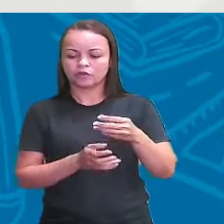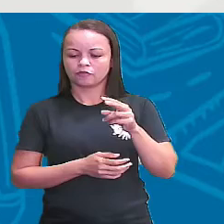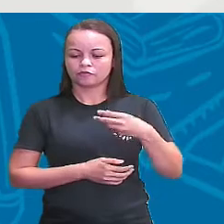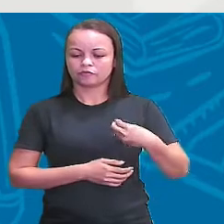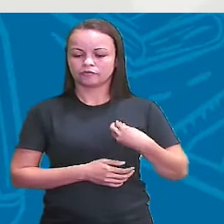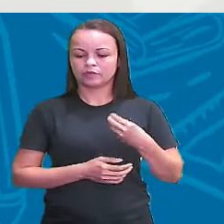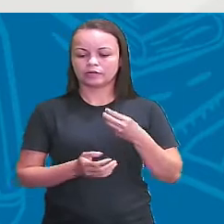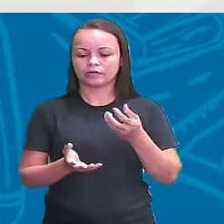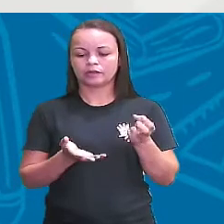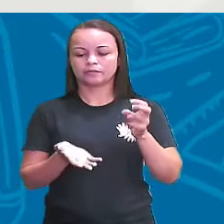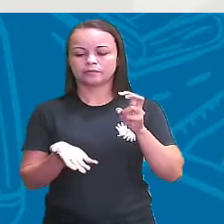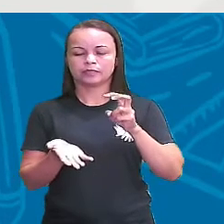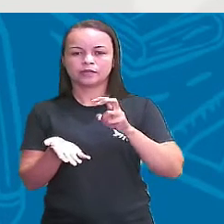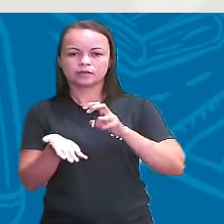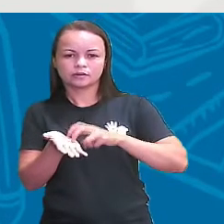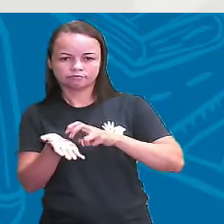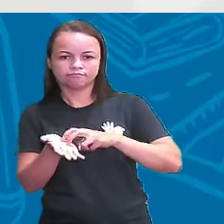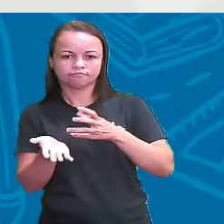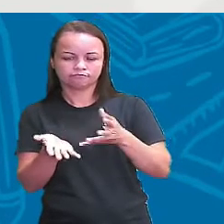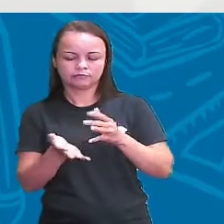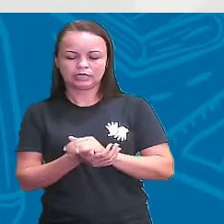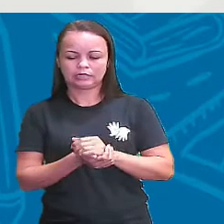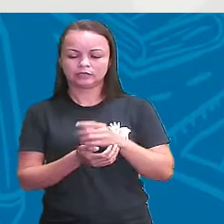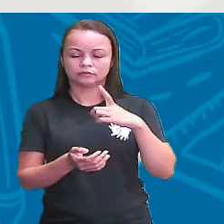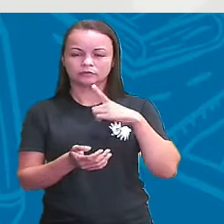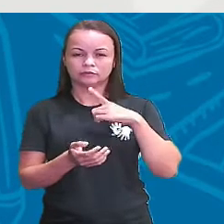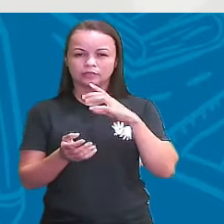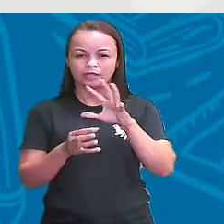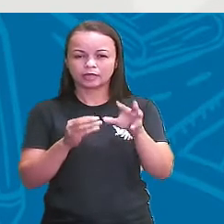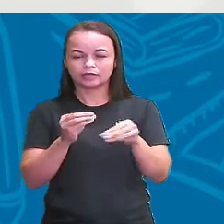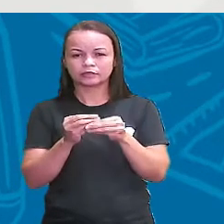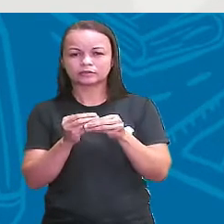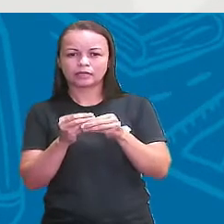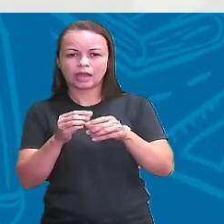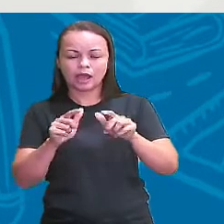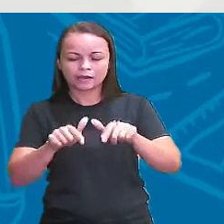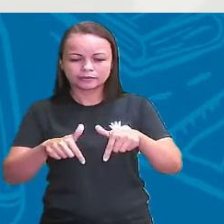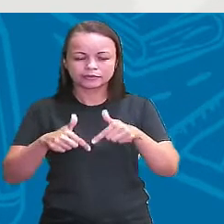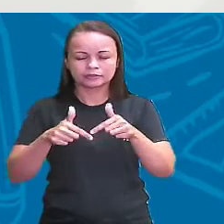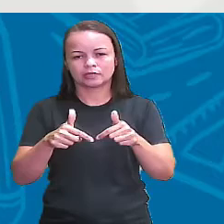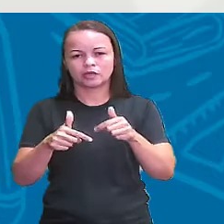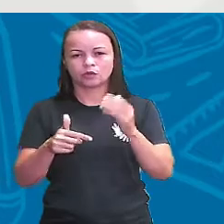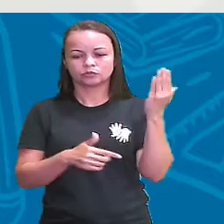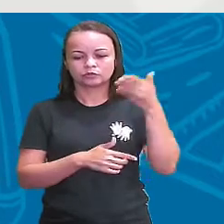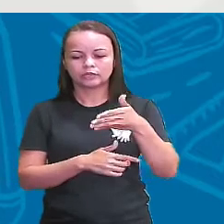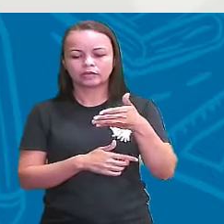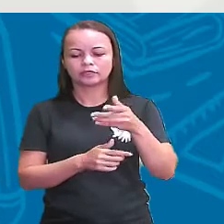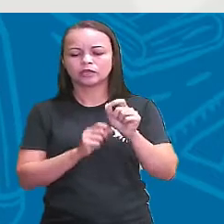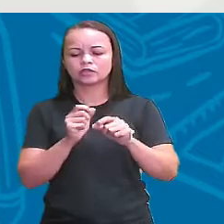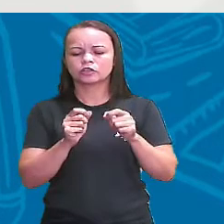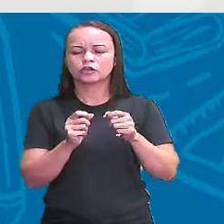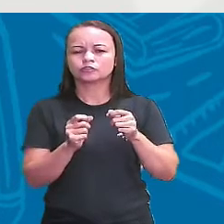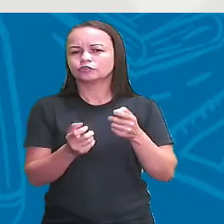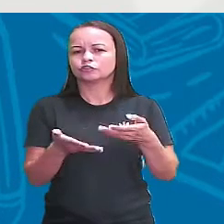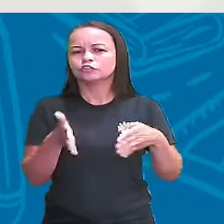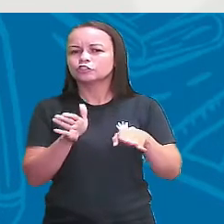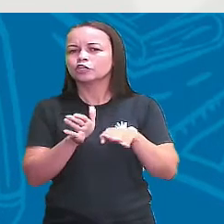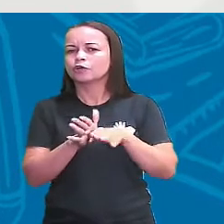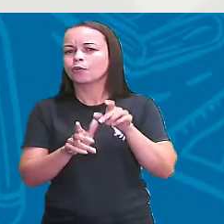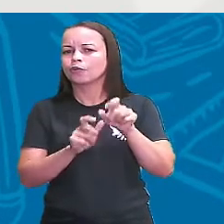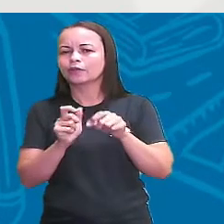completando a ação direta do verbo, certo? Quem foi que chegou? Minhas primas. E o que é que eu vou